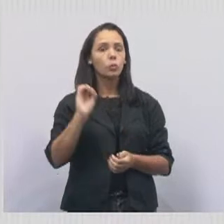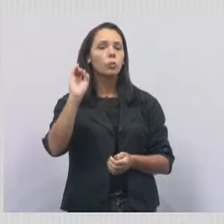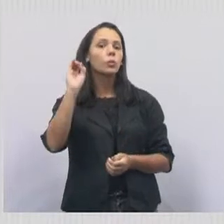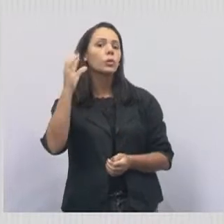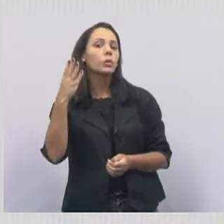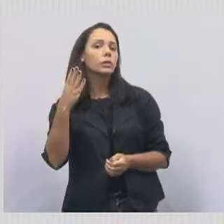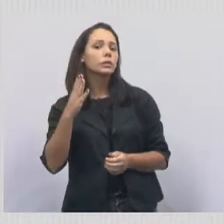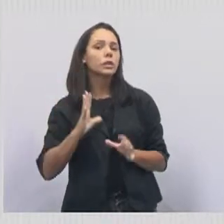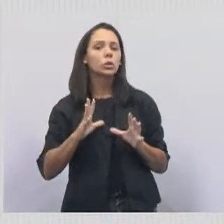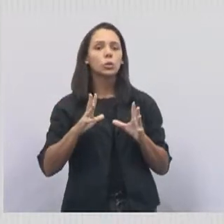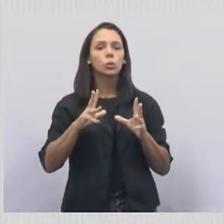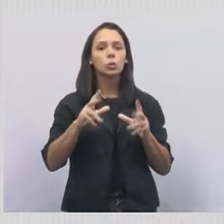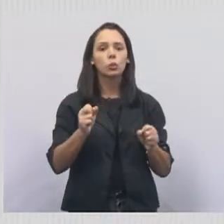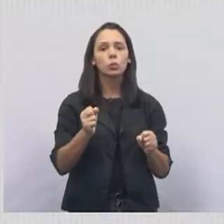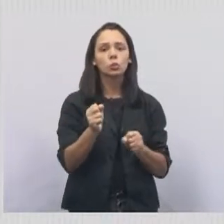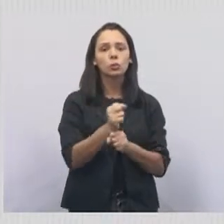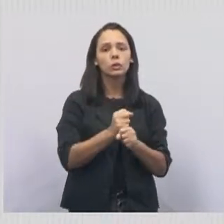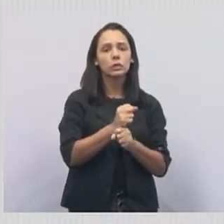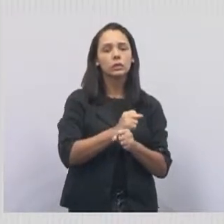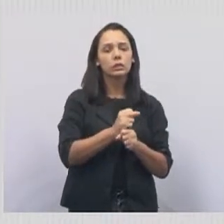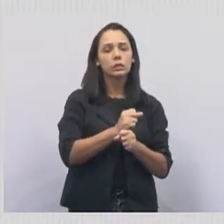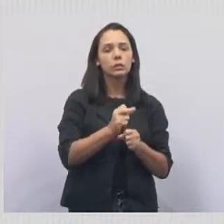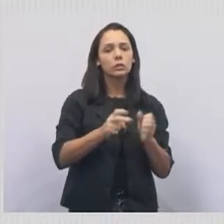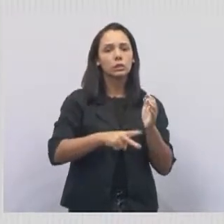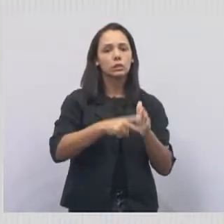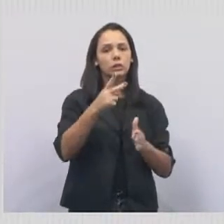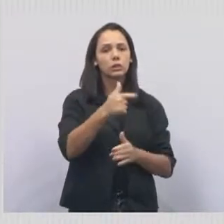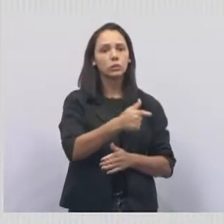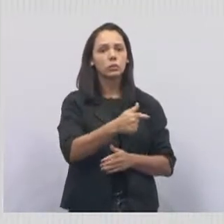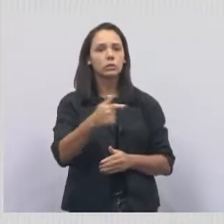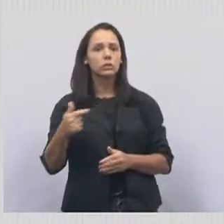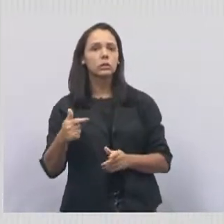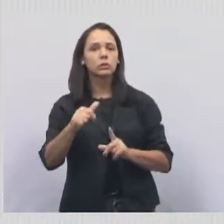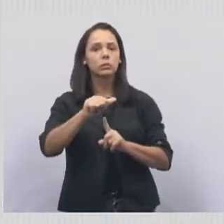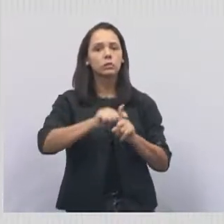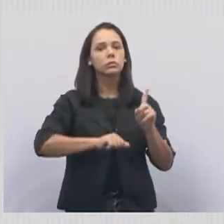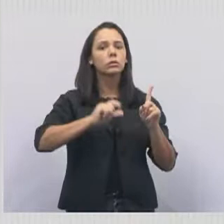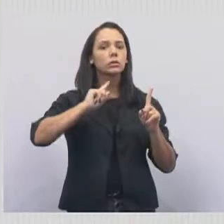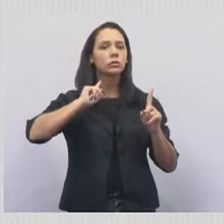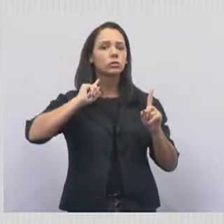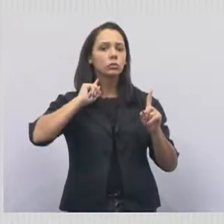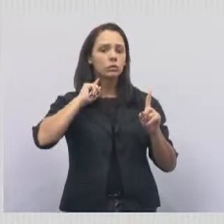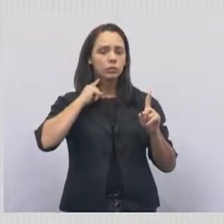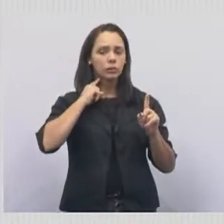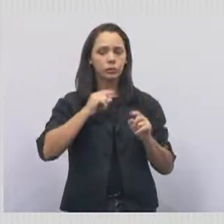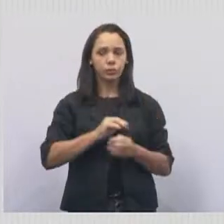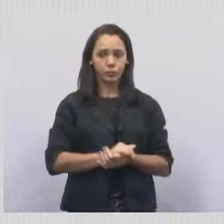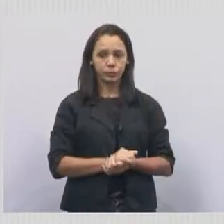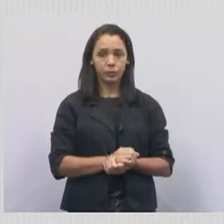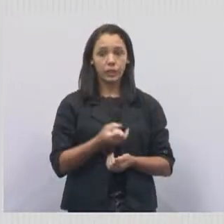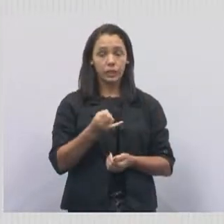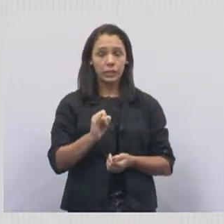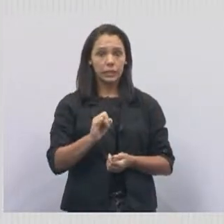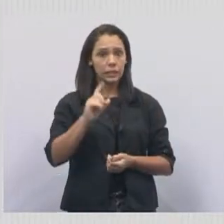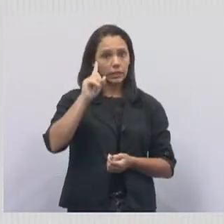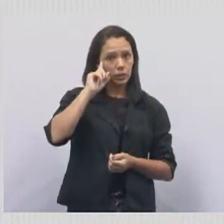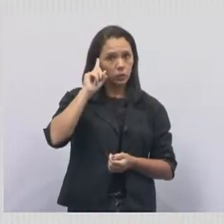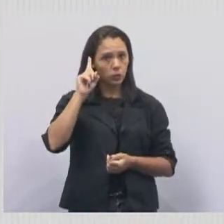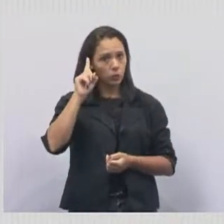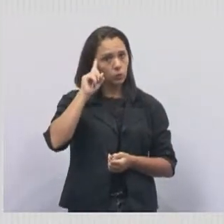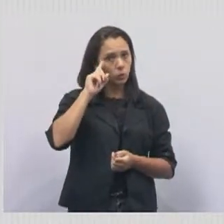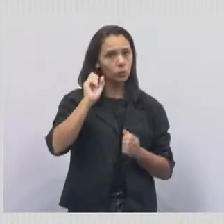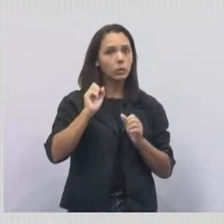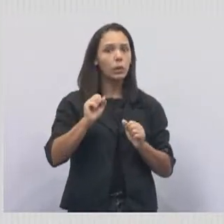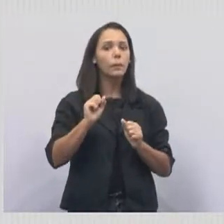quinzena do mês de maio então é um projeto alguém tiver alguma dúvida por favor entre em contato